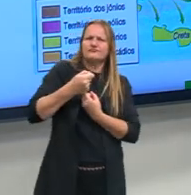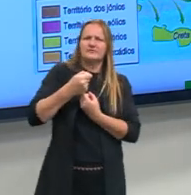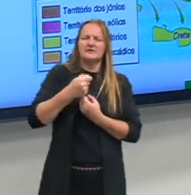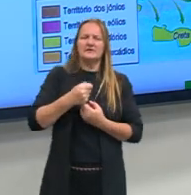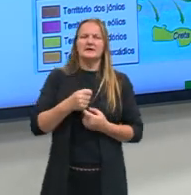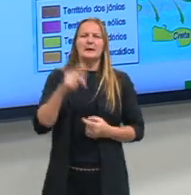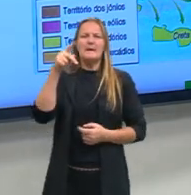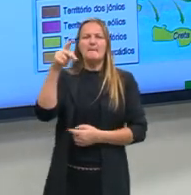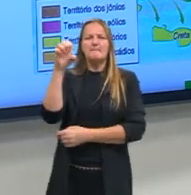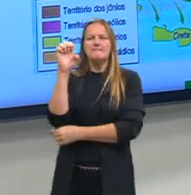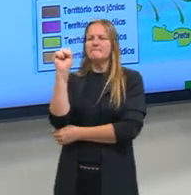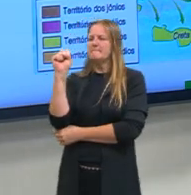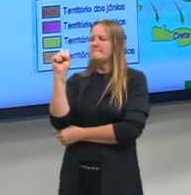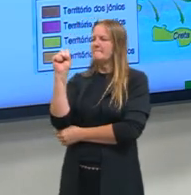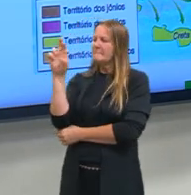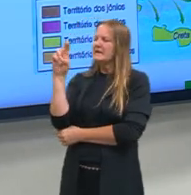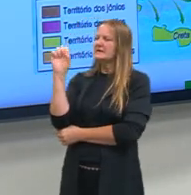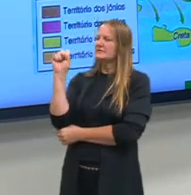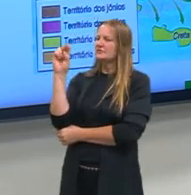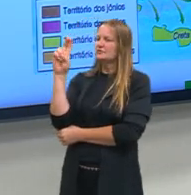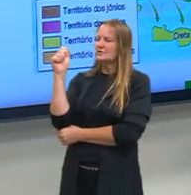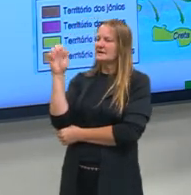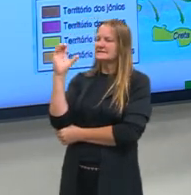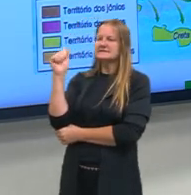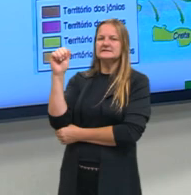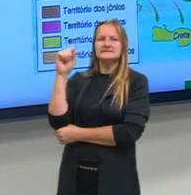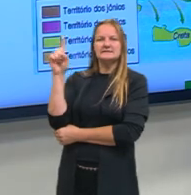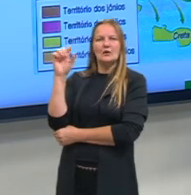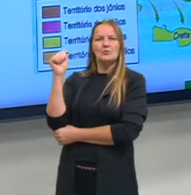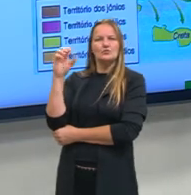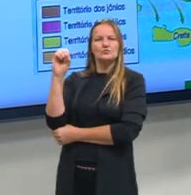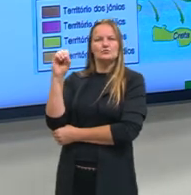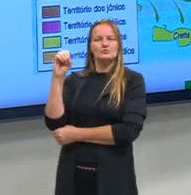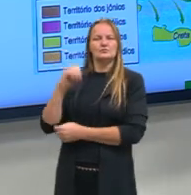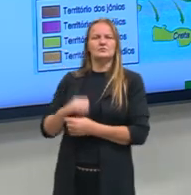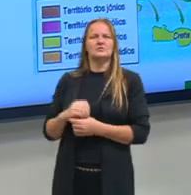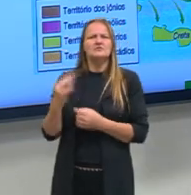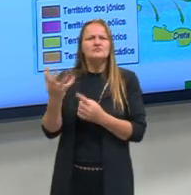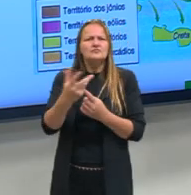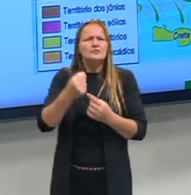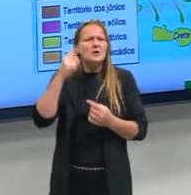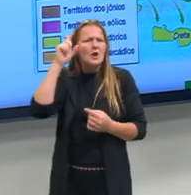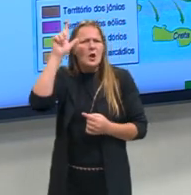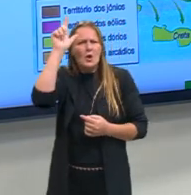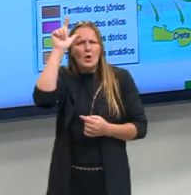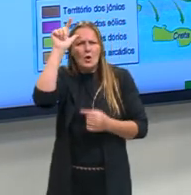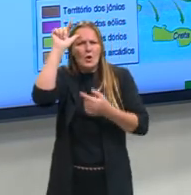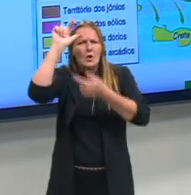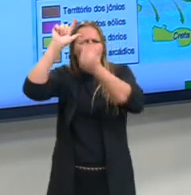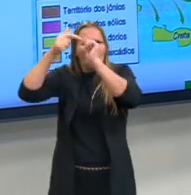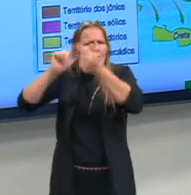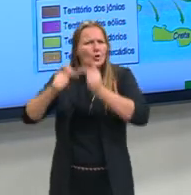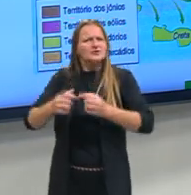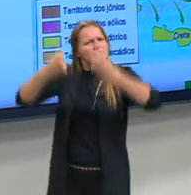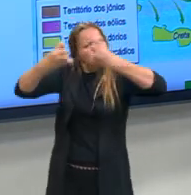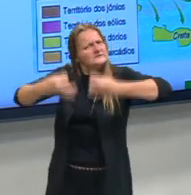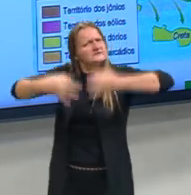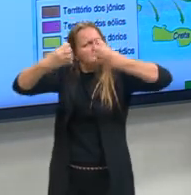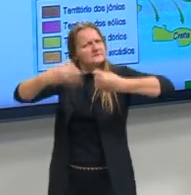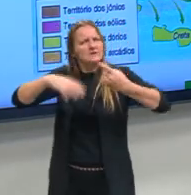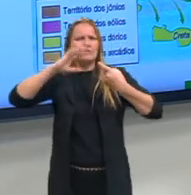você tem que você vai ter que usar a lógica a razão você vai ter que emcada o seu pensamento então aquelas explicações